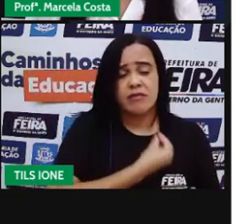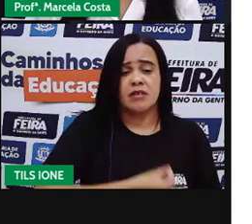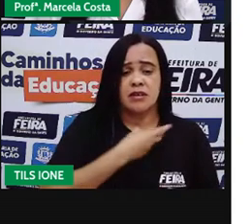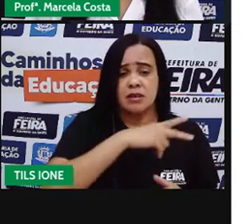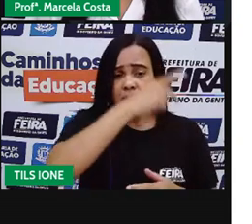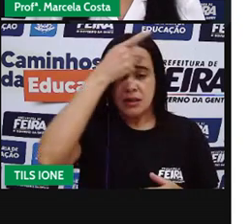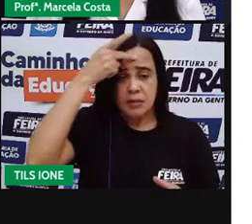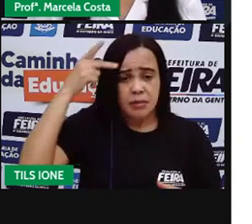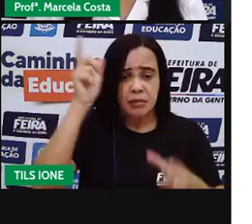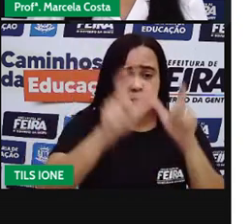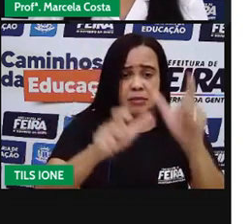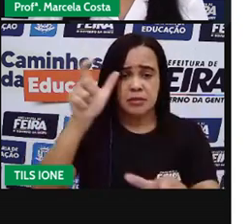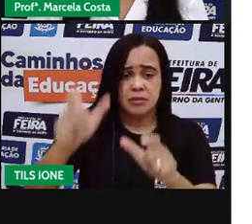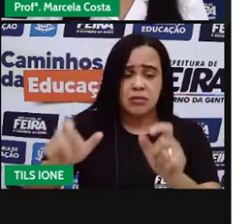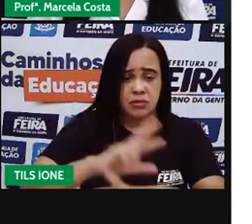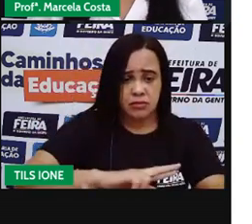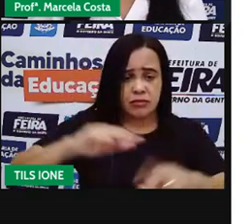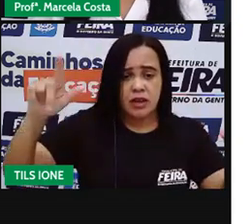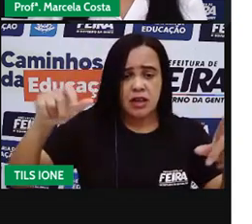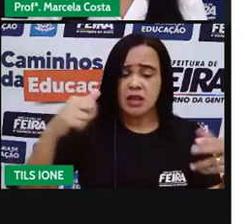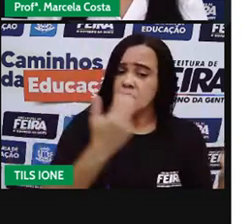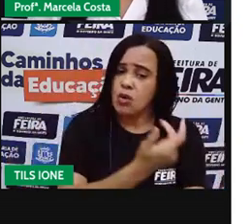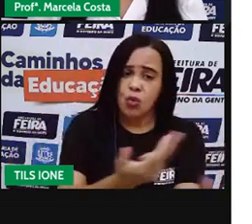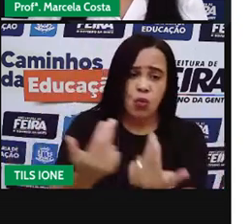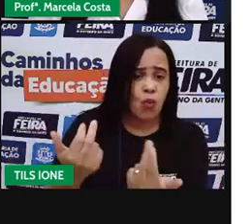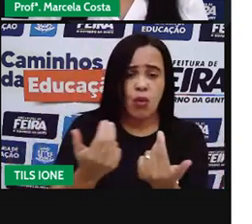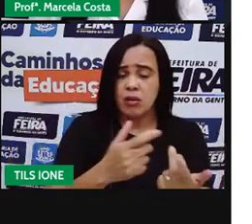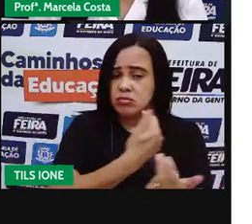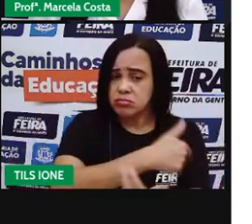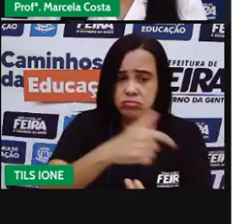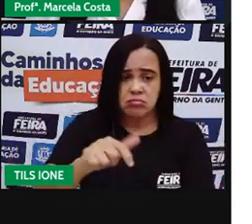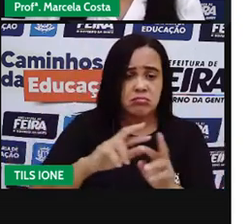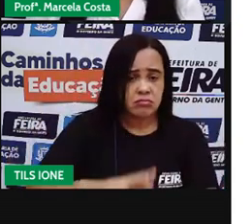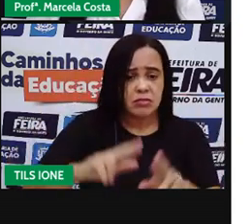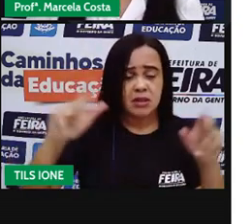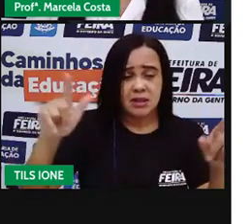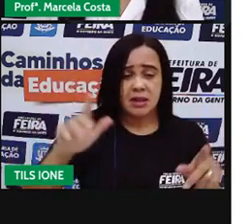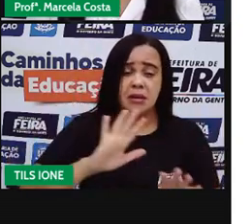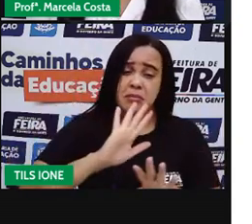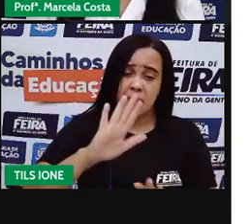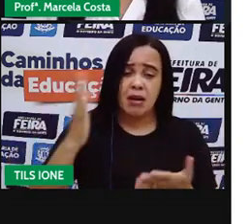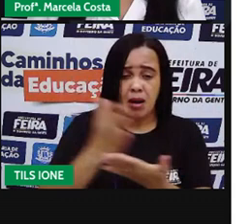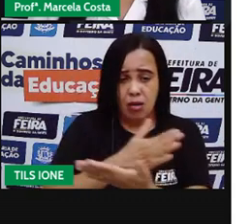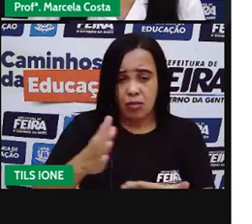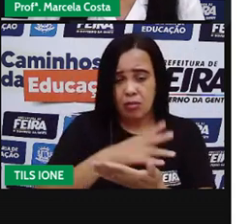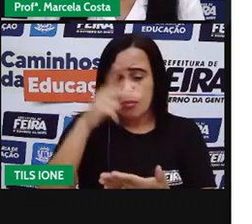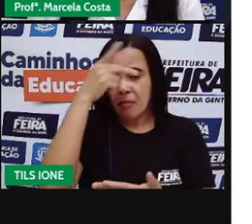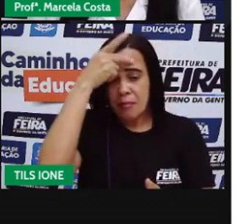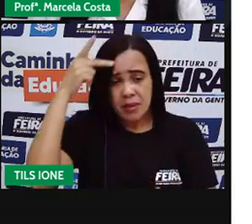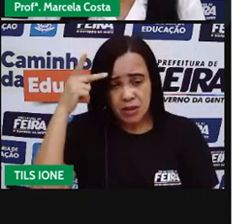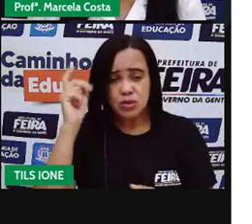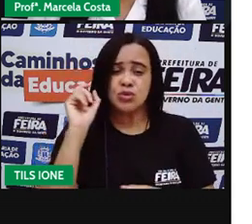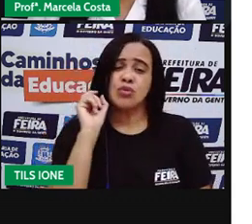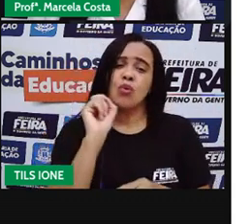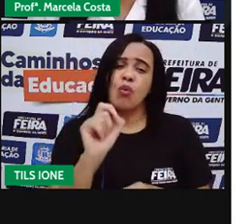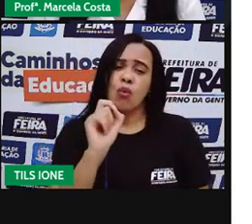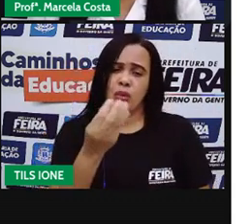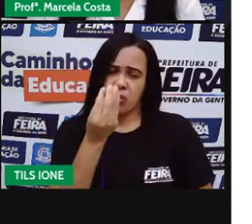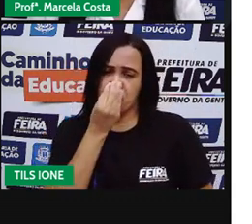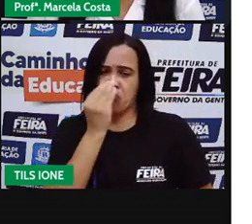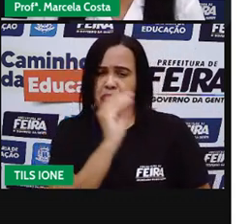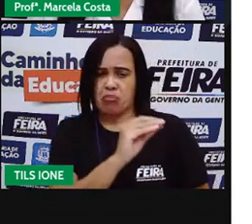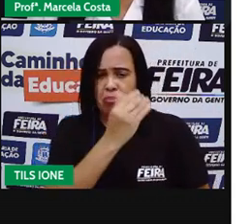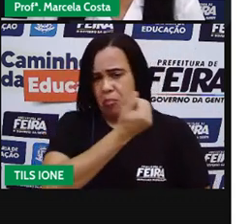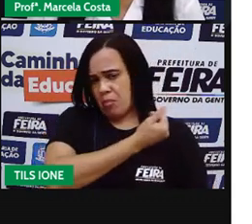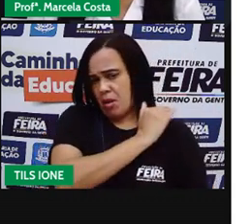gente, algumas pessoas acabam tendo preconceitos, fazendo discriminação com